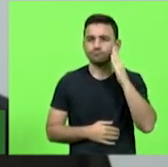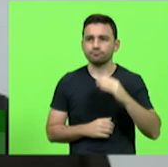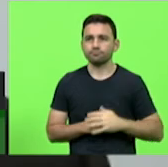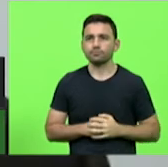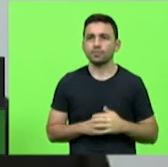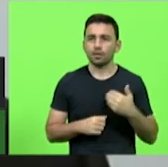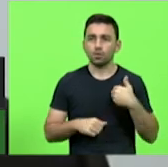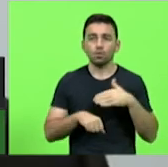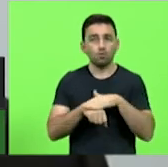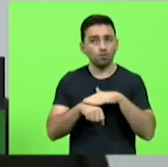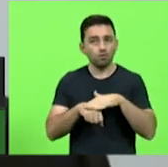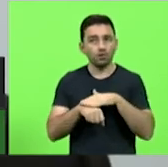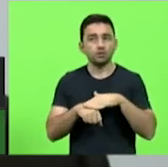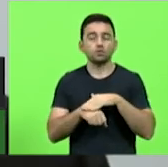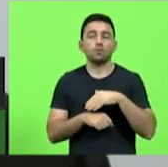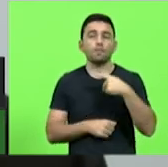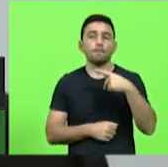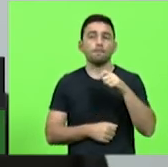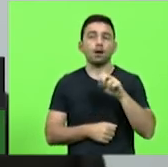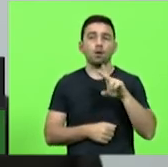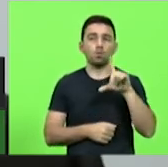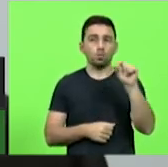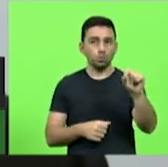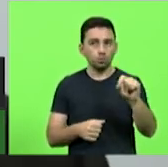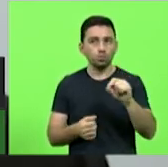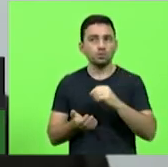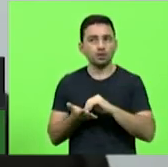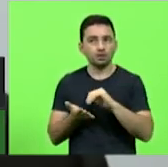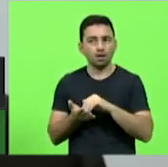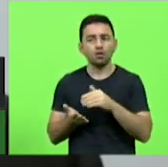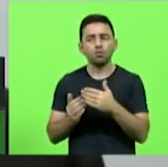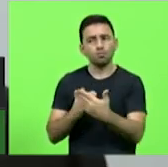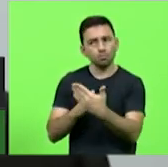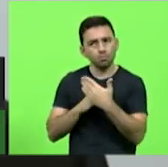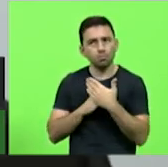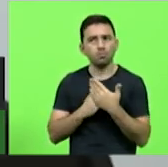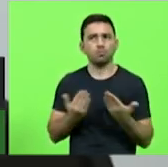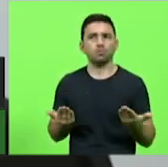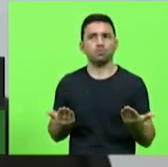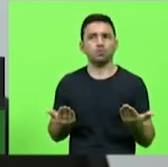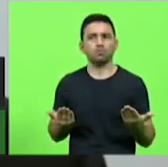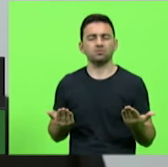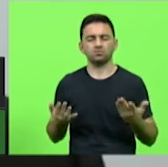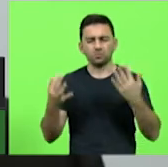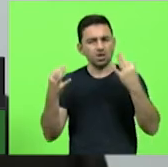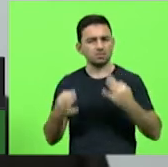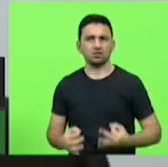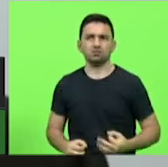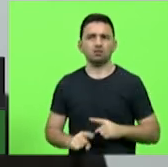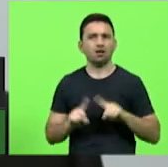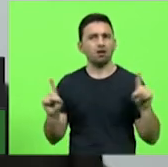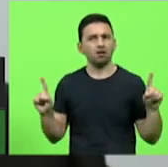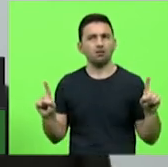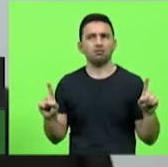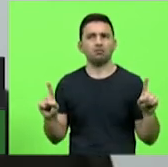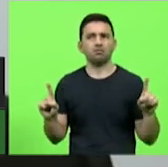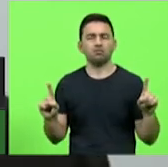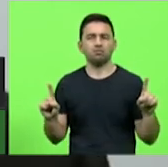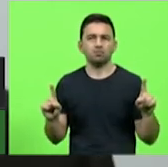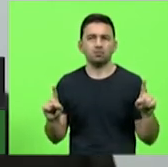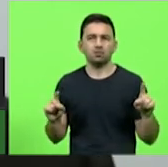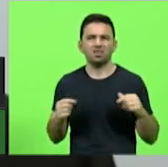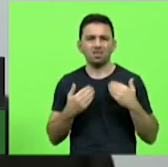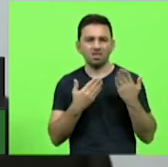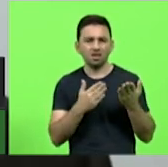o secretário Paulo Eli e solicitei o apoio dele, porque é injusto você dar para o empresário a hora que ele